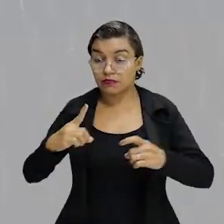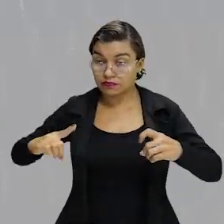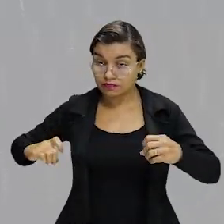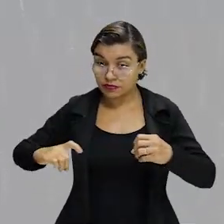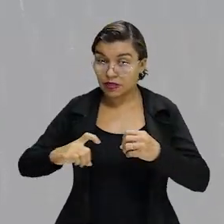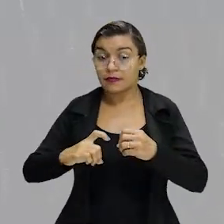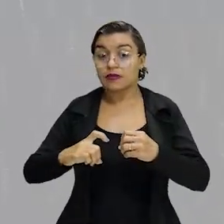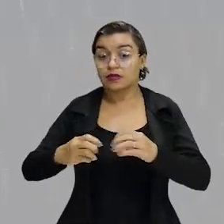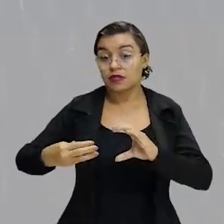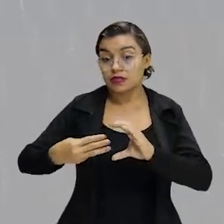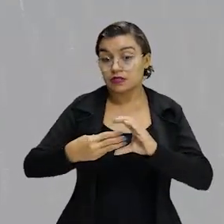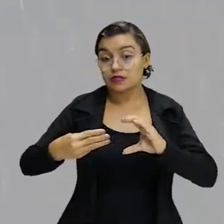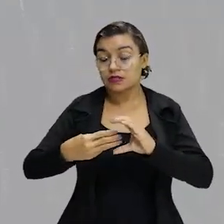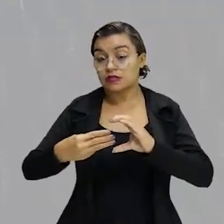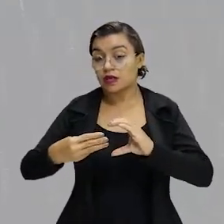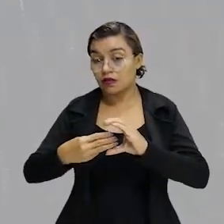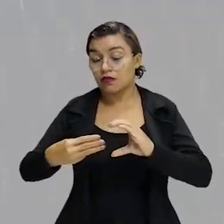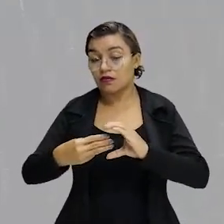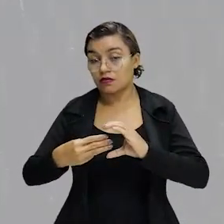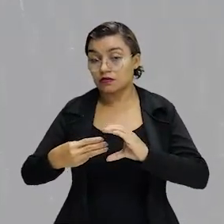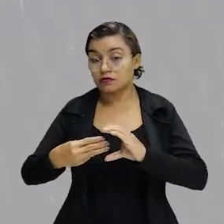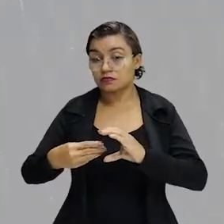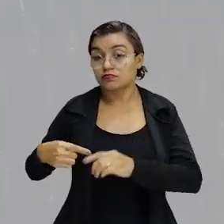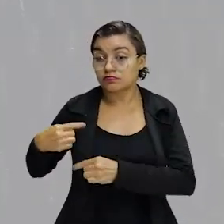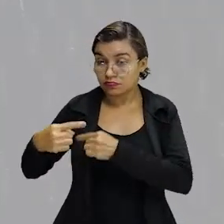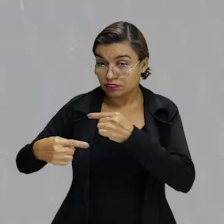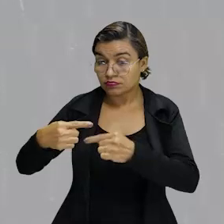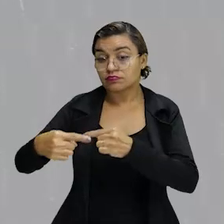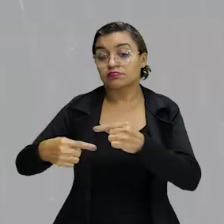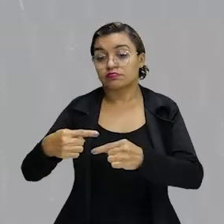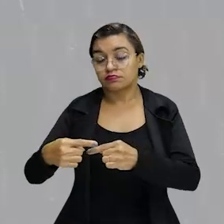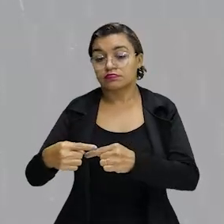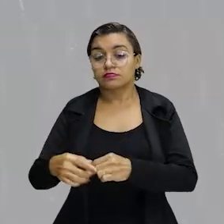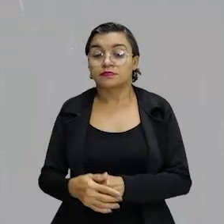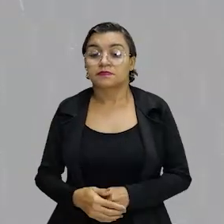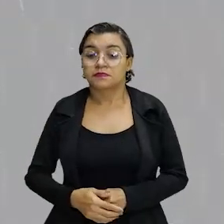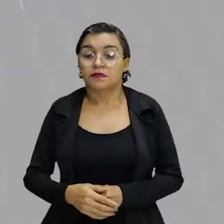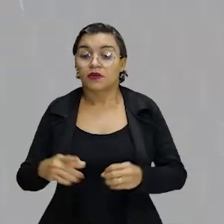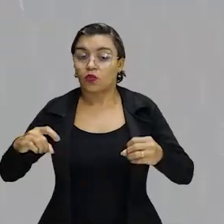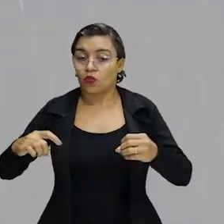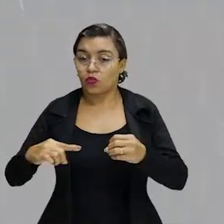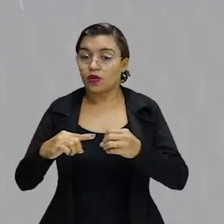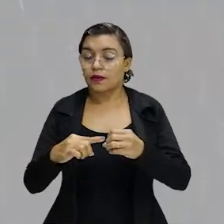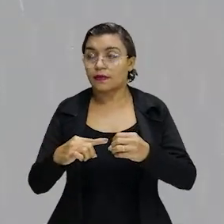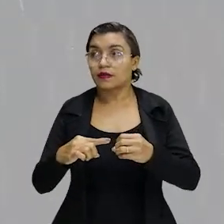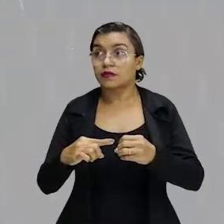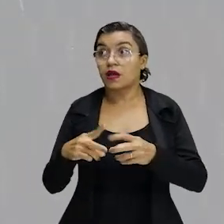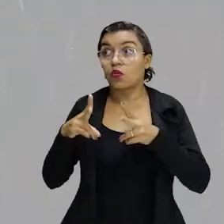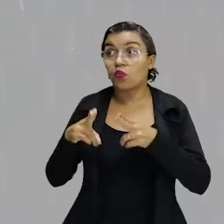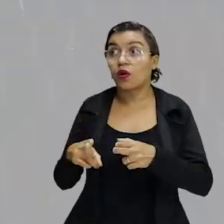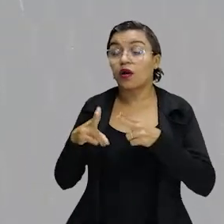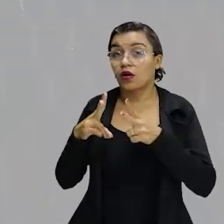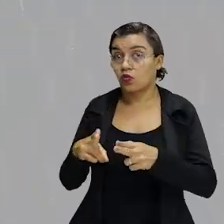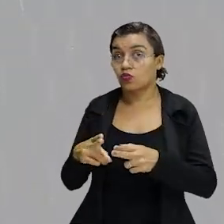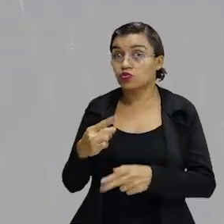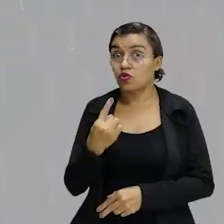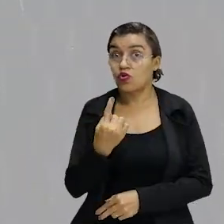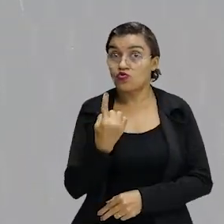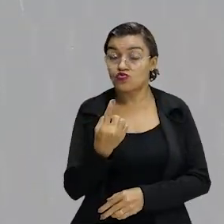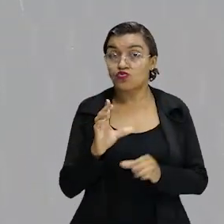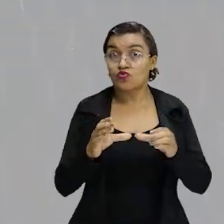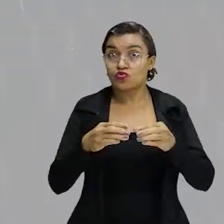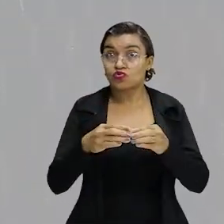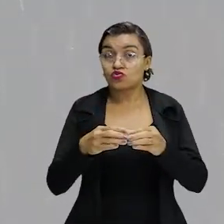são células reprodutivas. E esses gametas, veja que o nível de diploidia dele é o mesmo. Tem apenas um